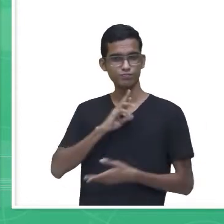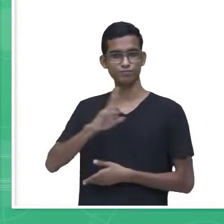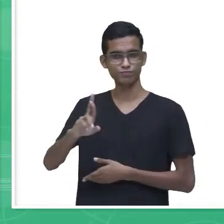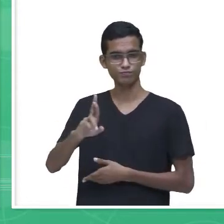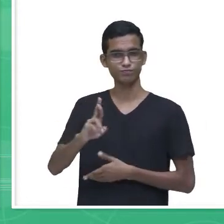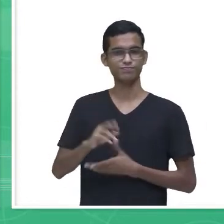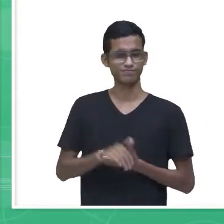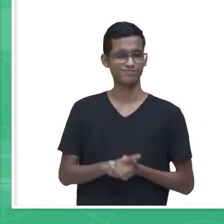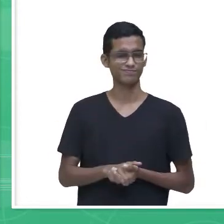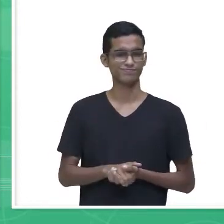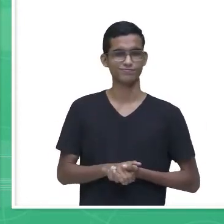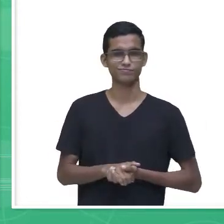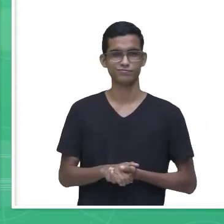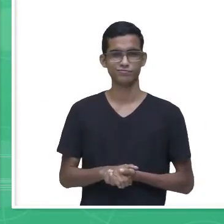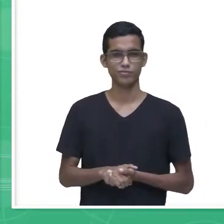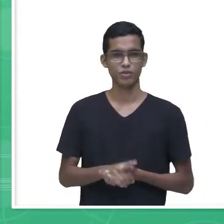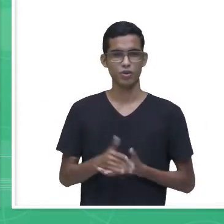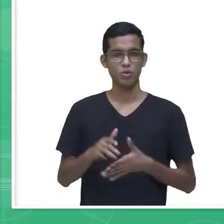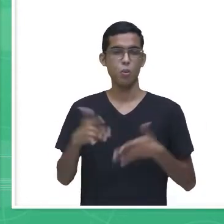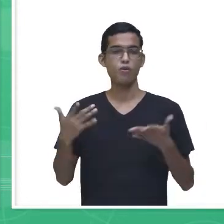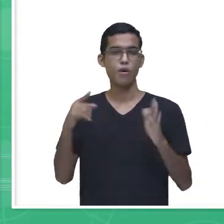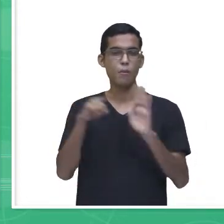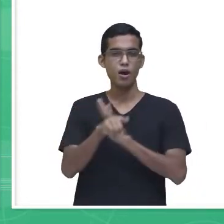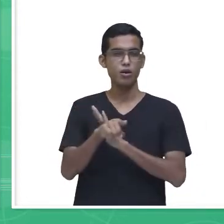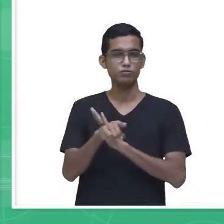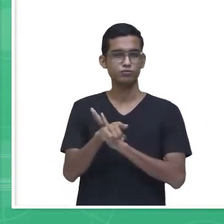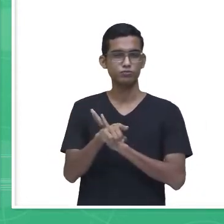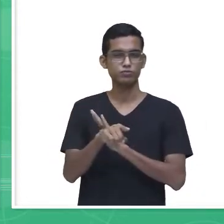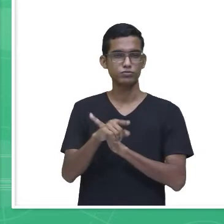Então, vamos ver qual foi o questionamento que eu deixei para vocês aí, ó.